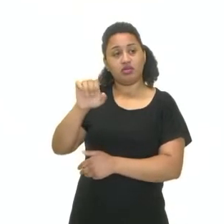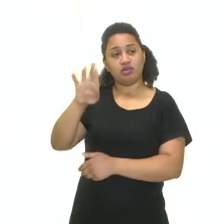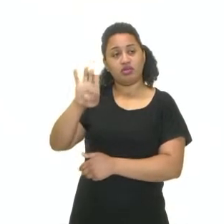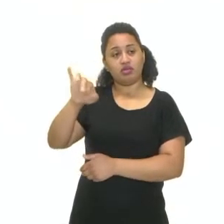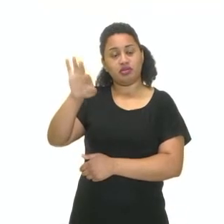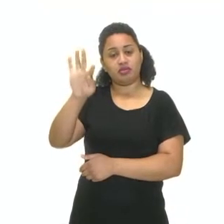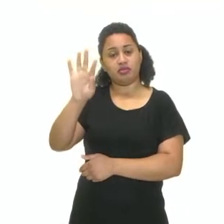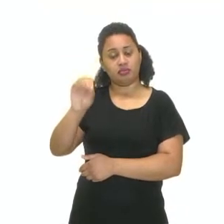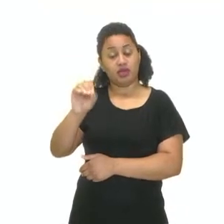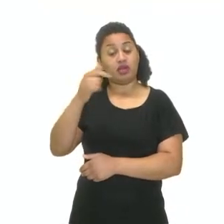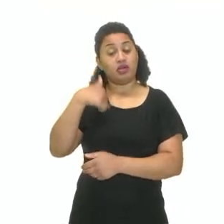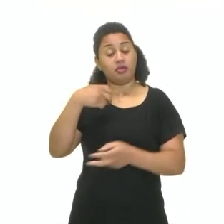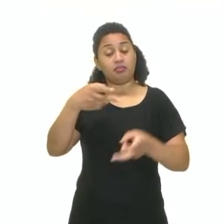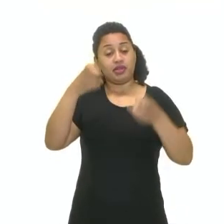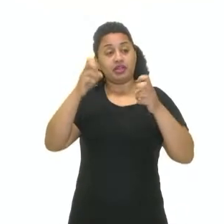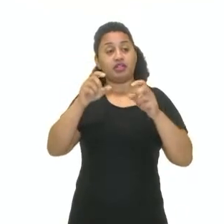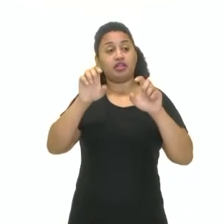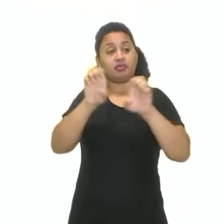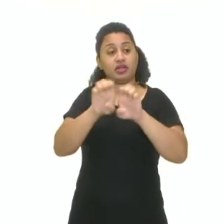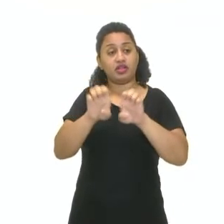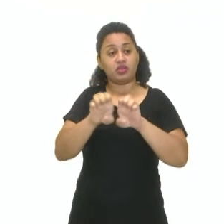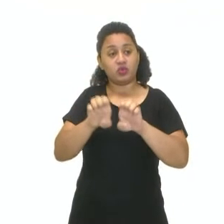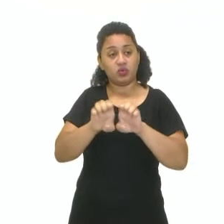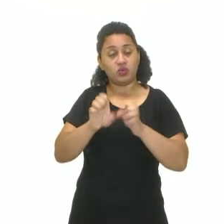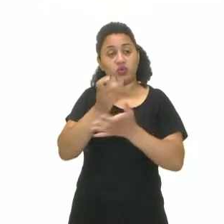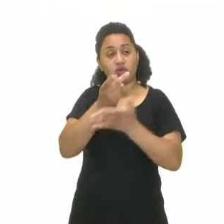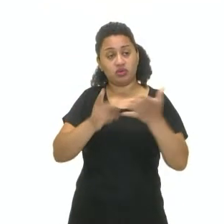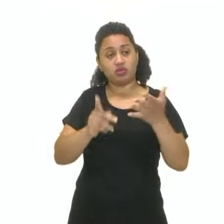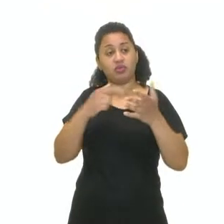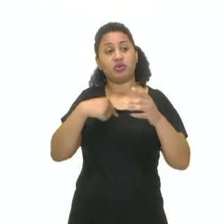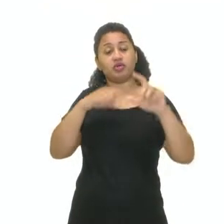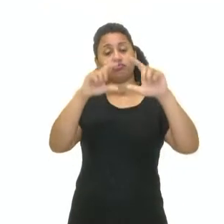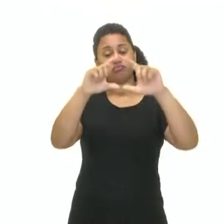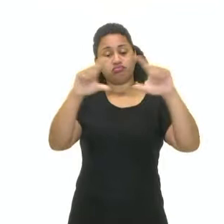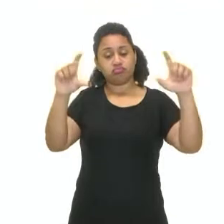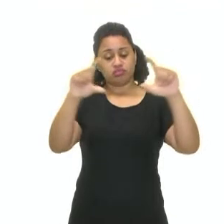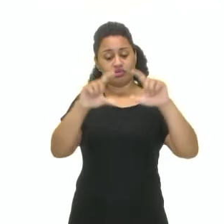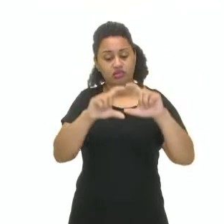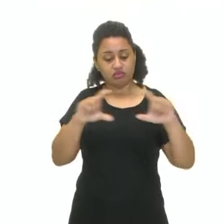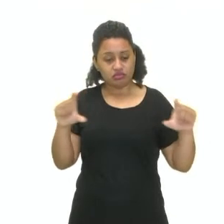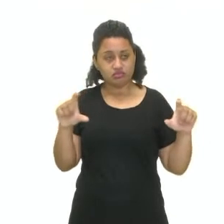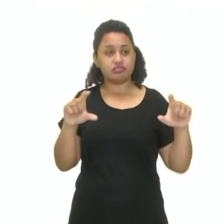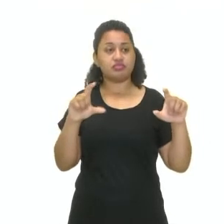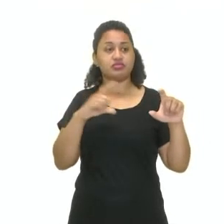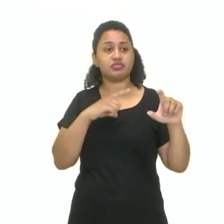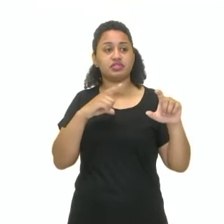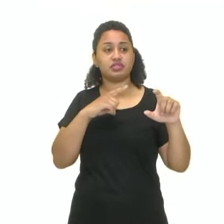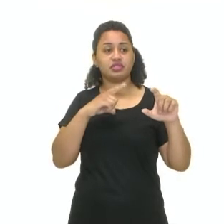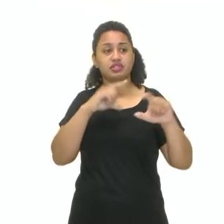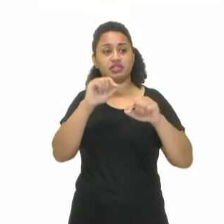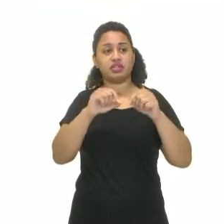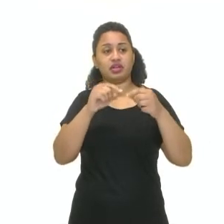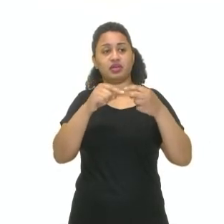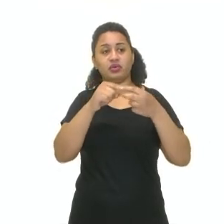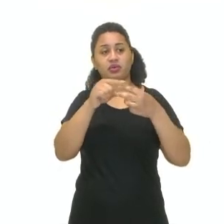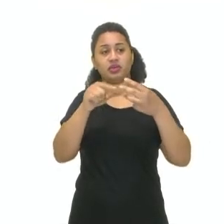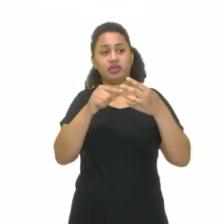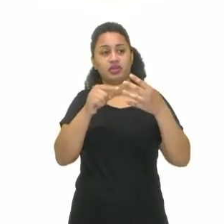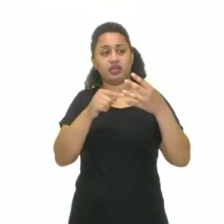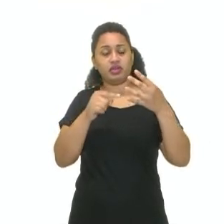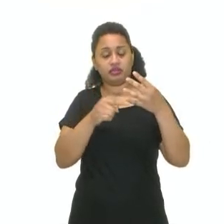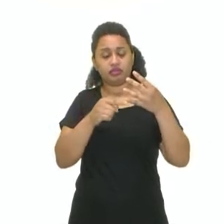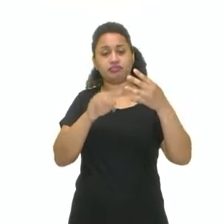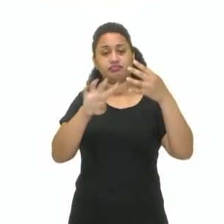na estrutura do poema, ó, né? Que ele começa como? Com dois quartetos